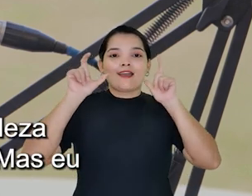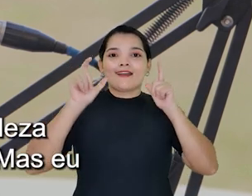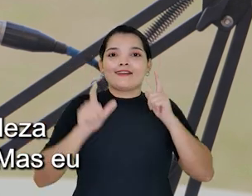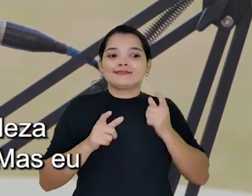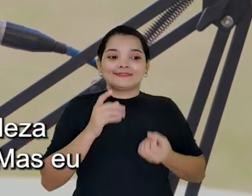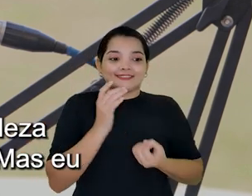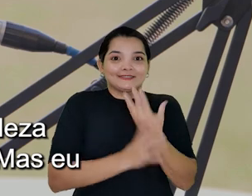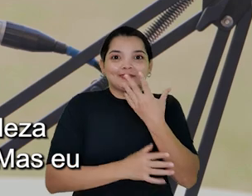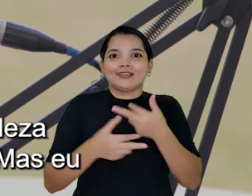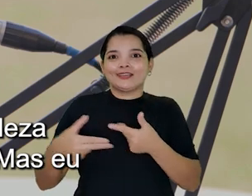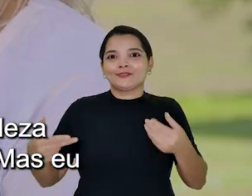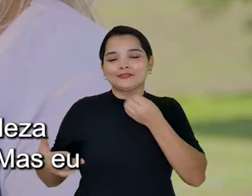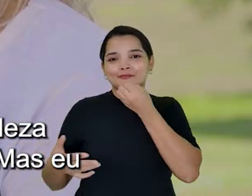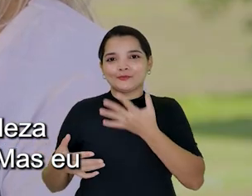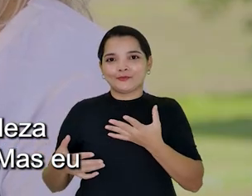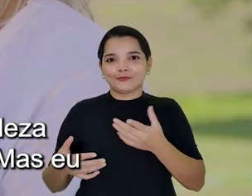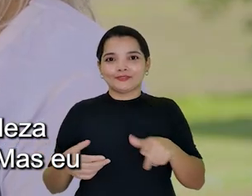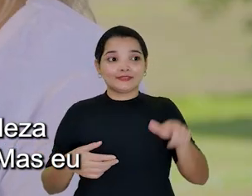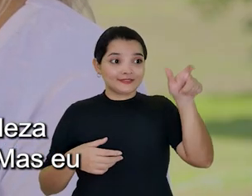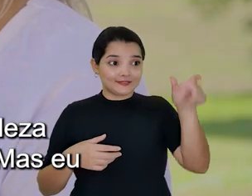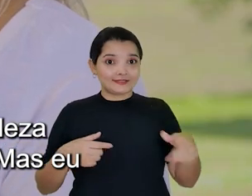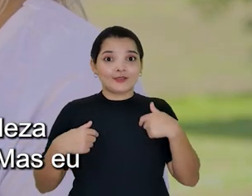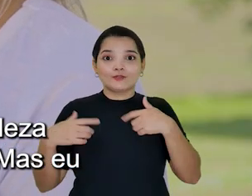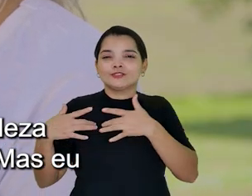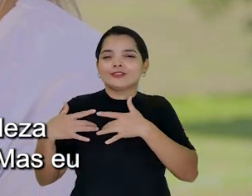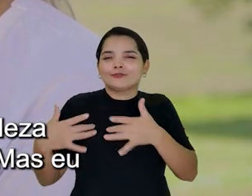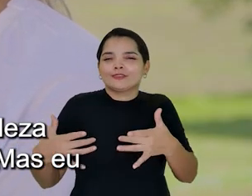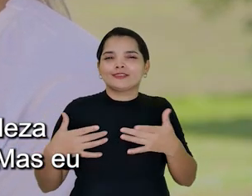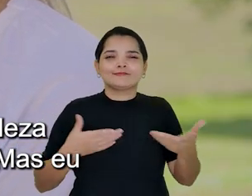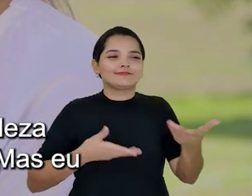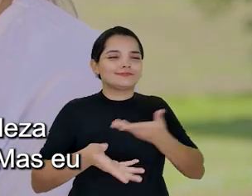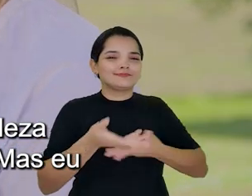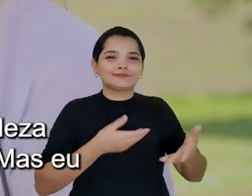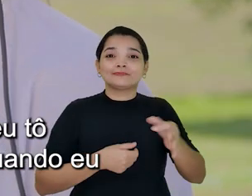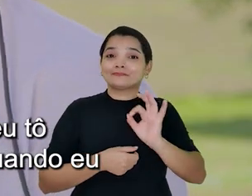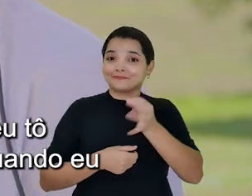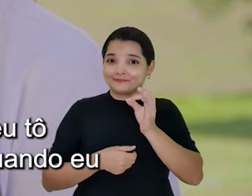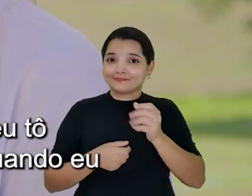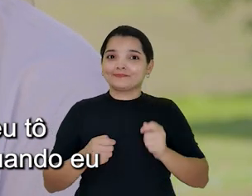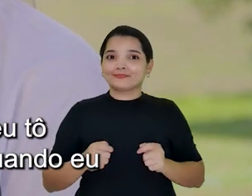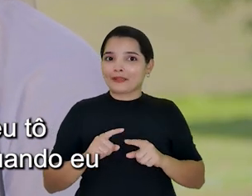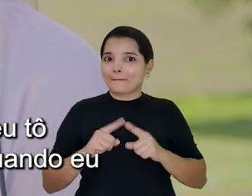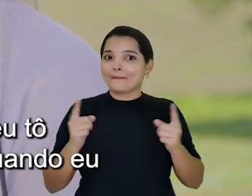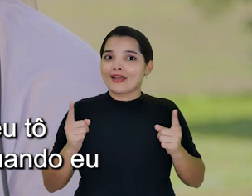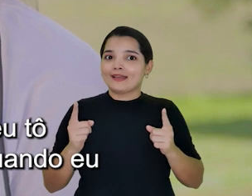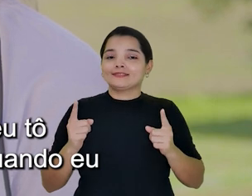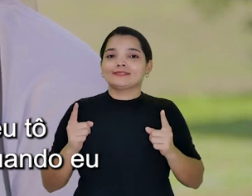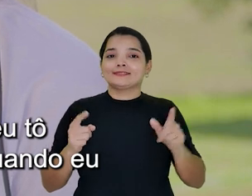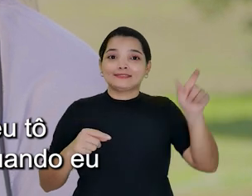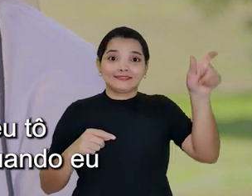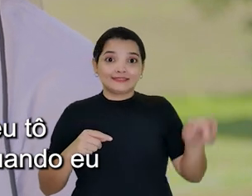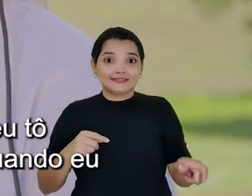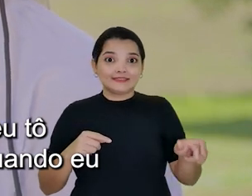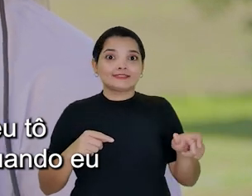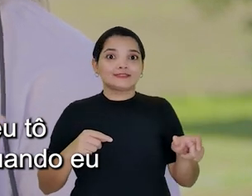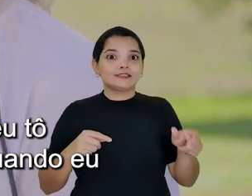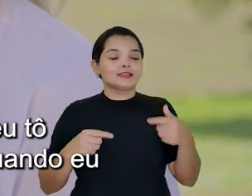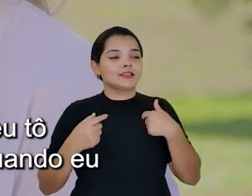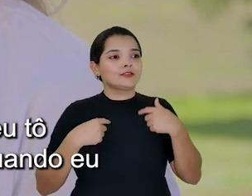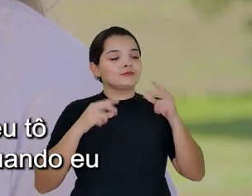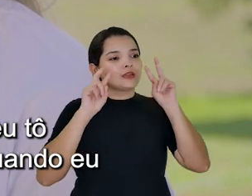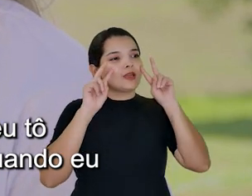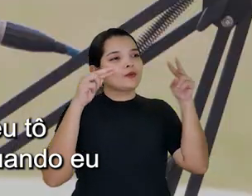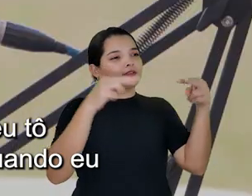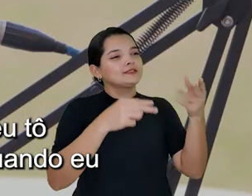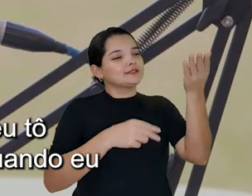gentileza com o outro sim Genuíno quando é Genuíno Mas eu só consigo Isa reconhecer isso no outro se eu tô